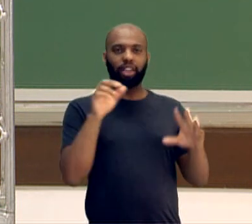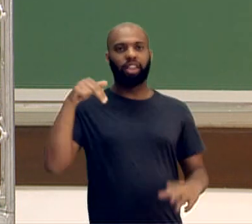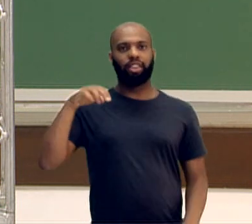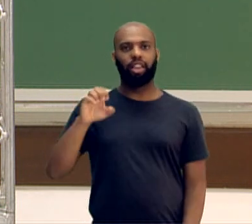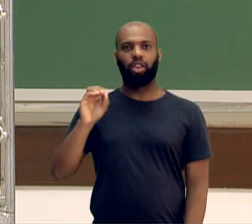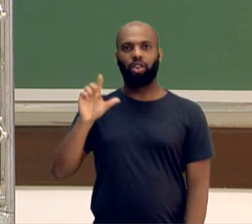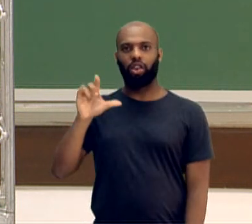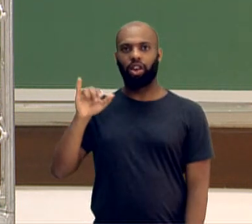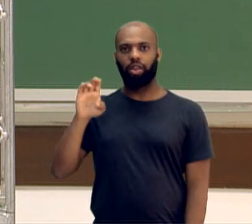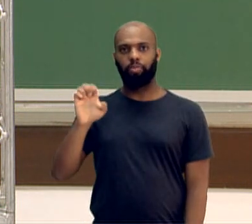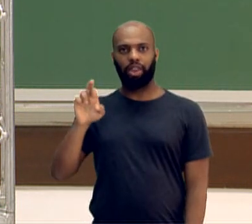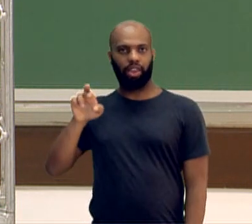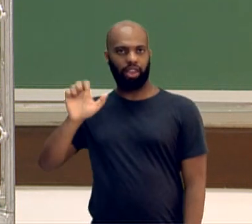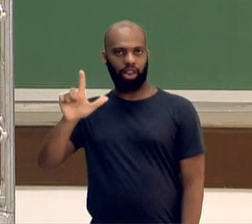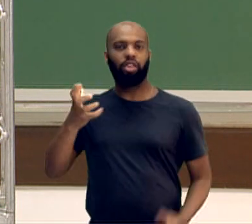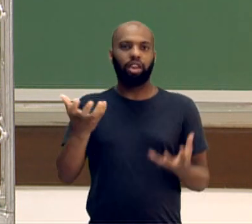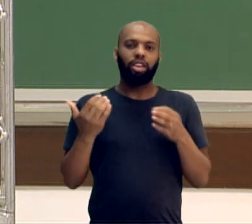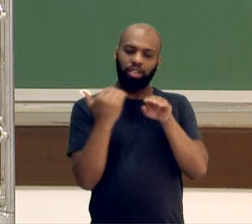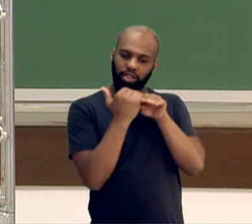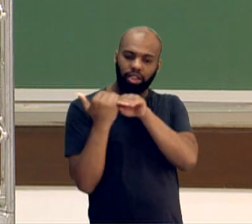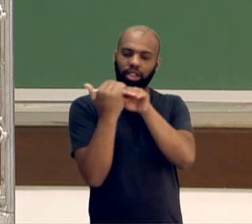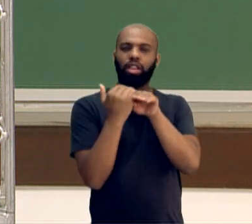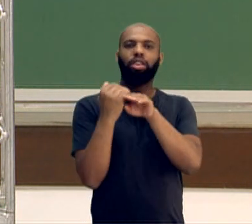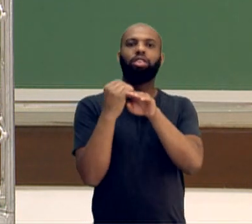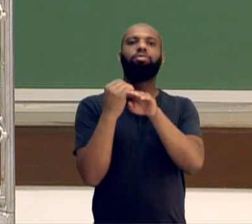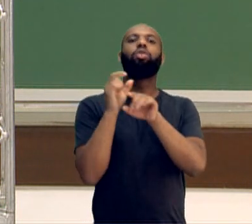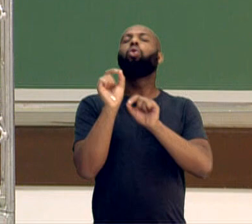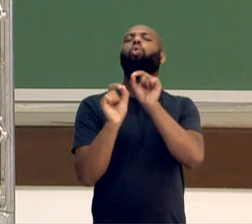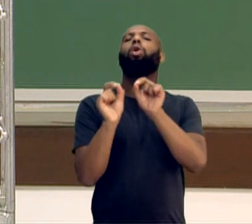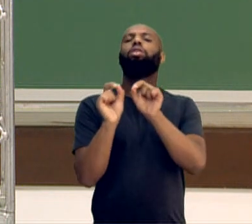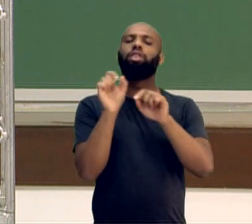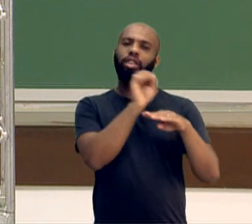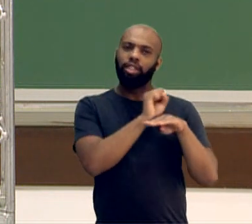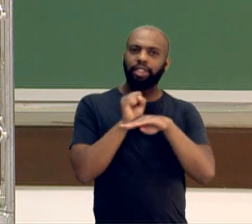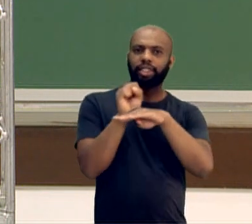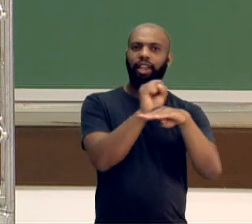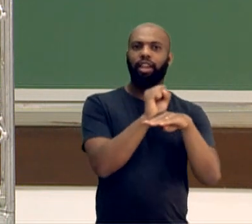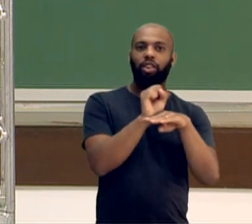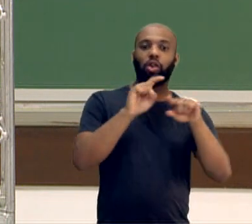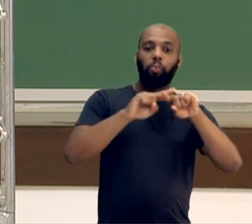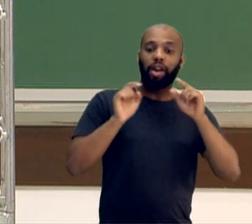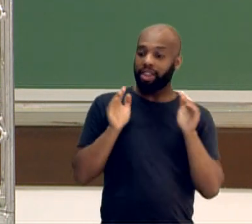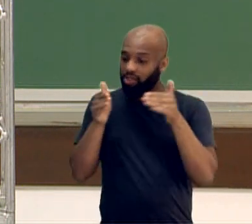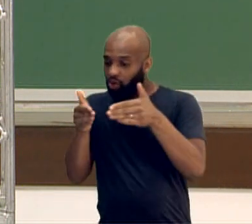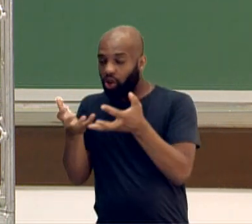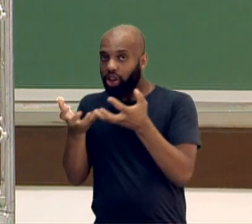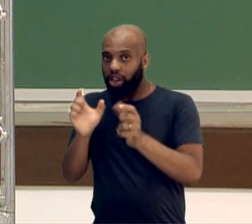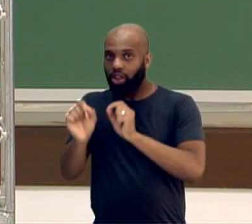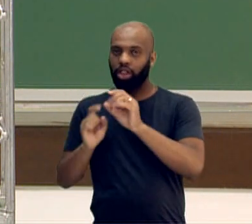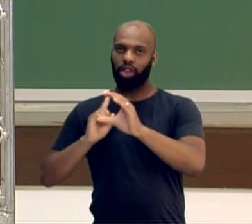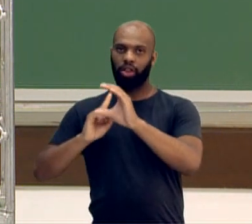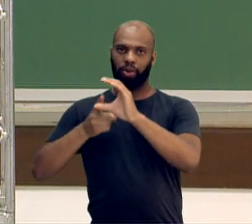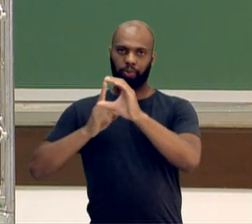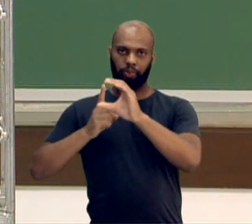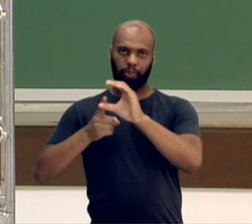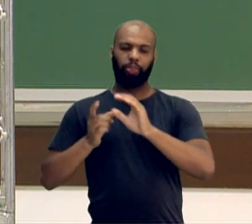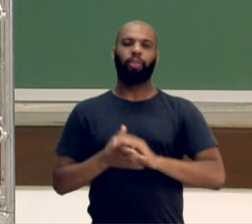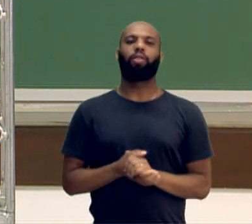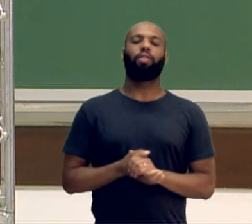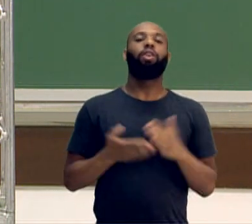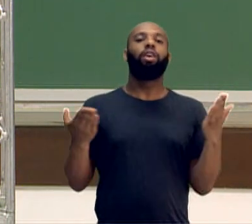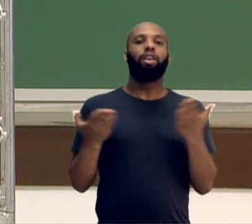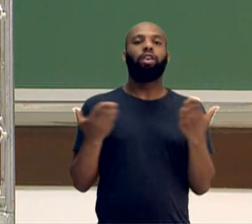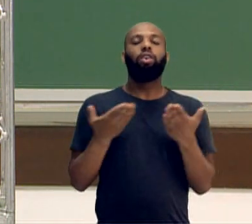aí uma equidade social, que é o socialismo, né, com a pretensão do comunismo. Beleza? Vamos então